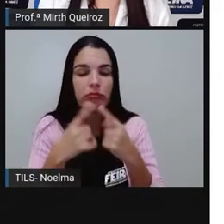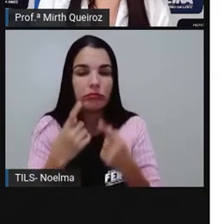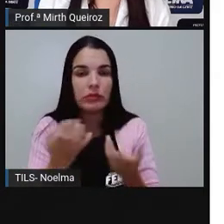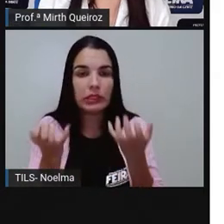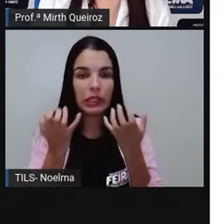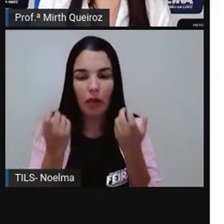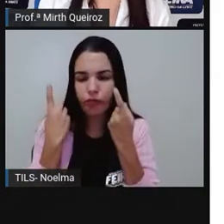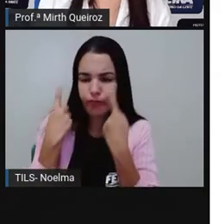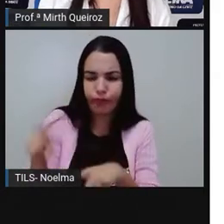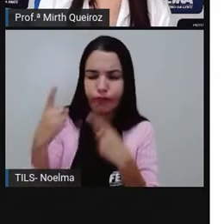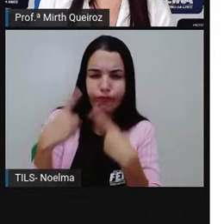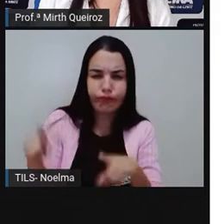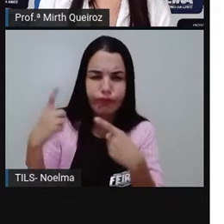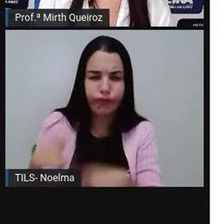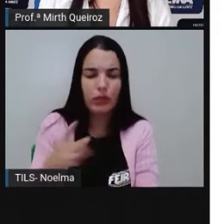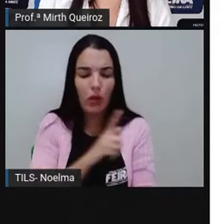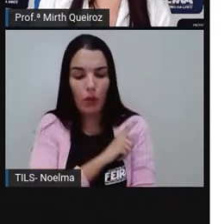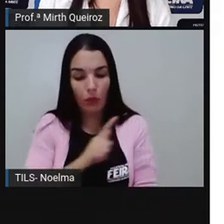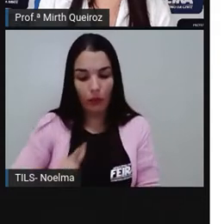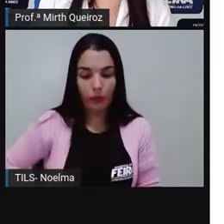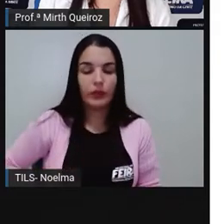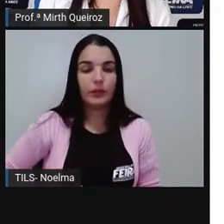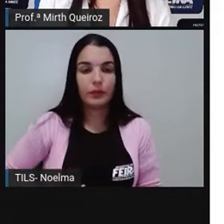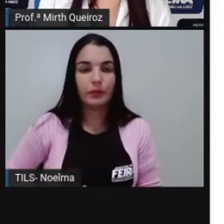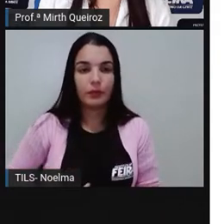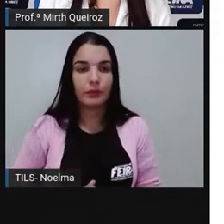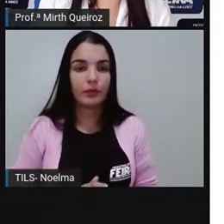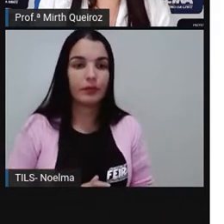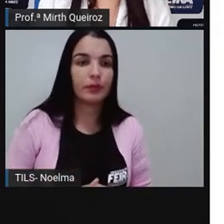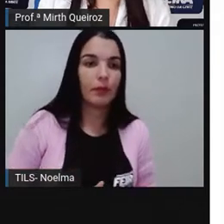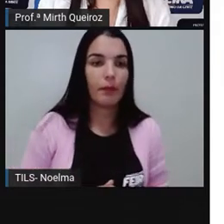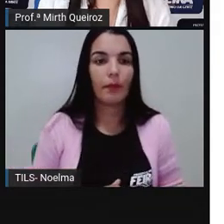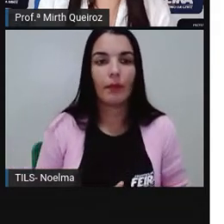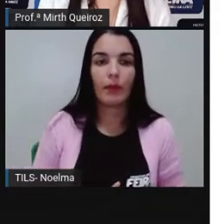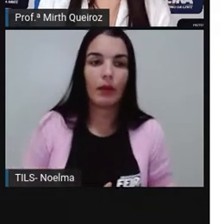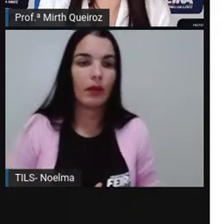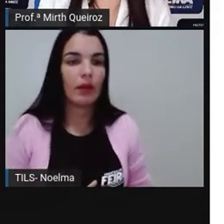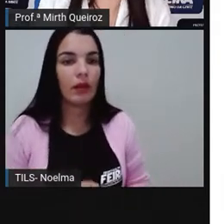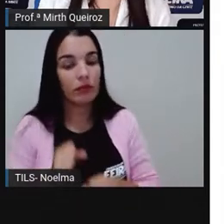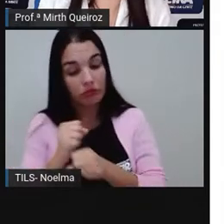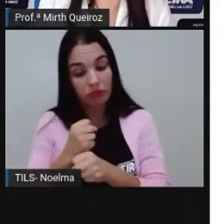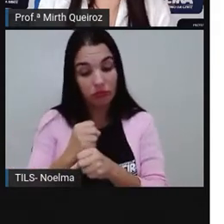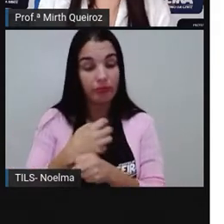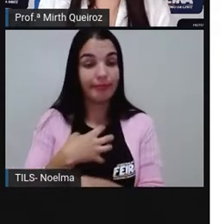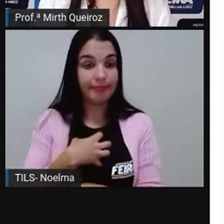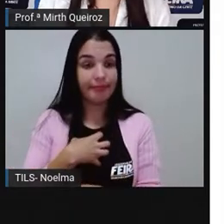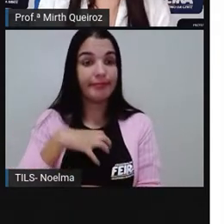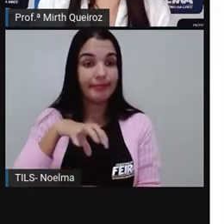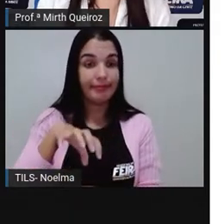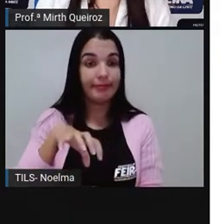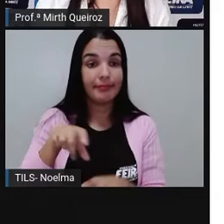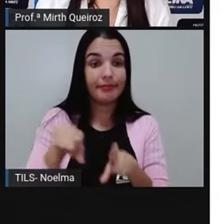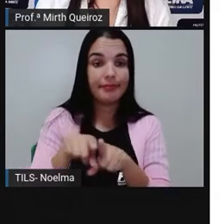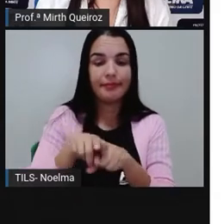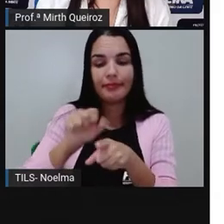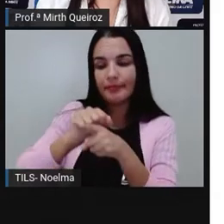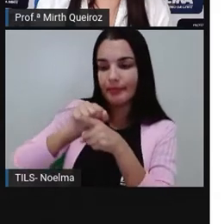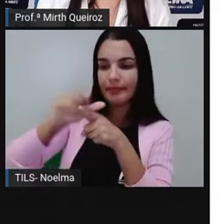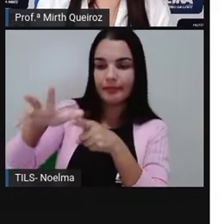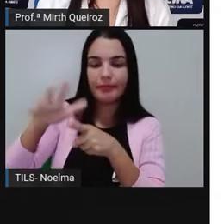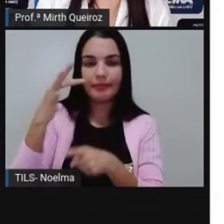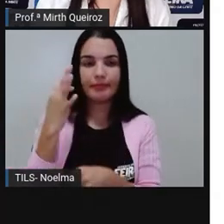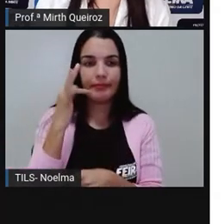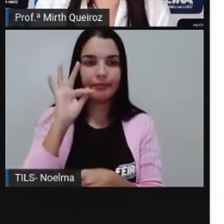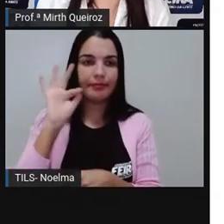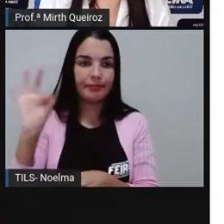obviamente, se revoltaram contra os portugueses. A construção de Salvador e a expulsão dos